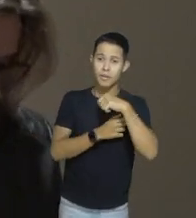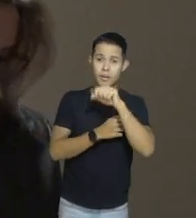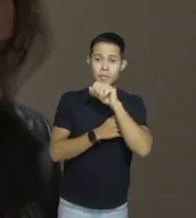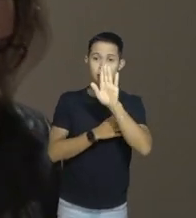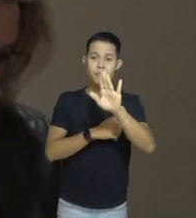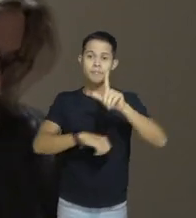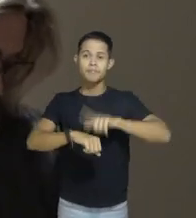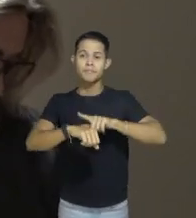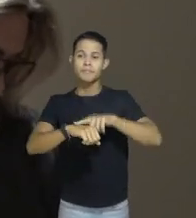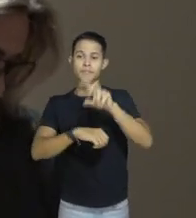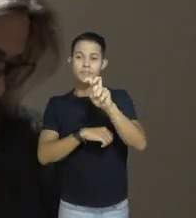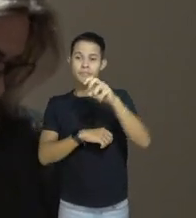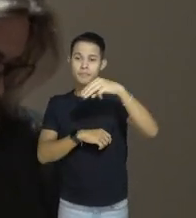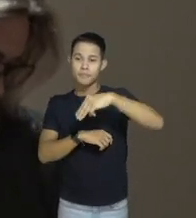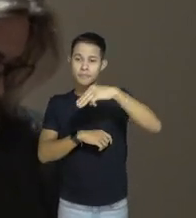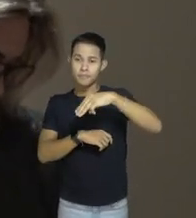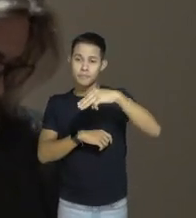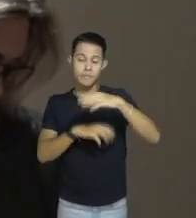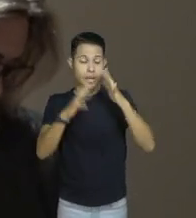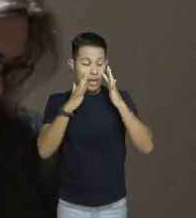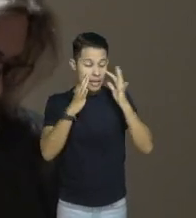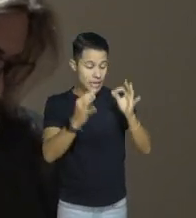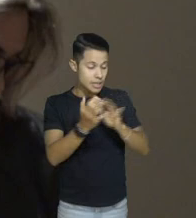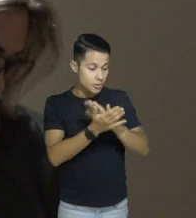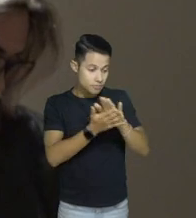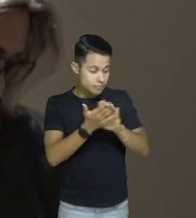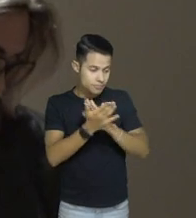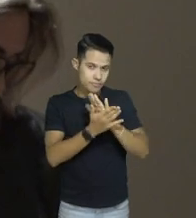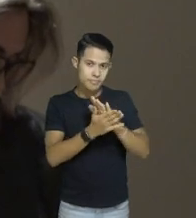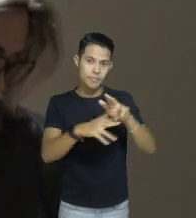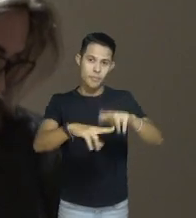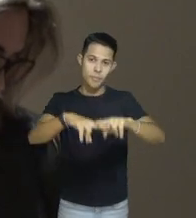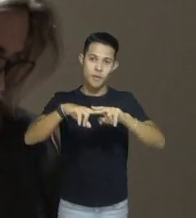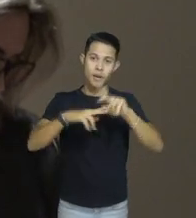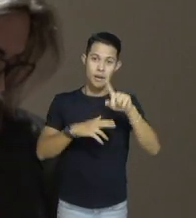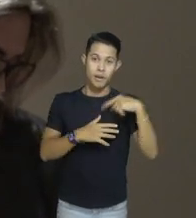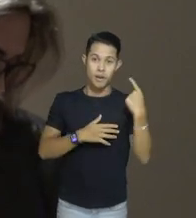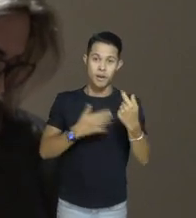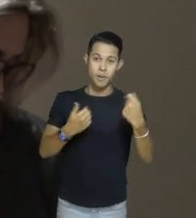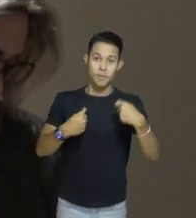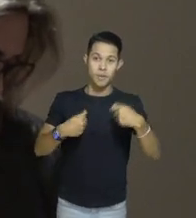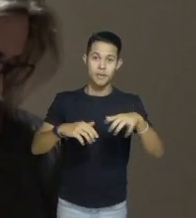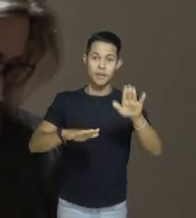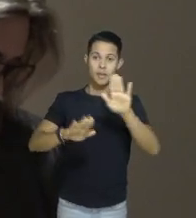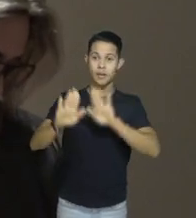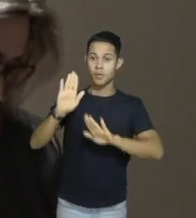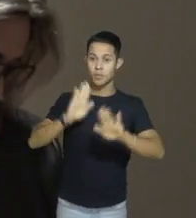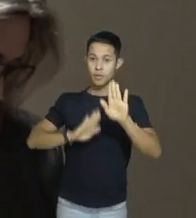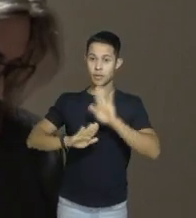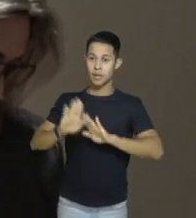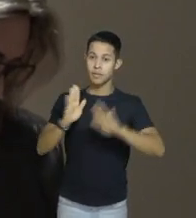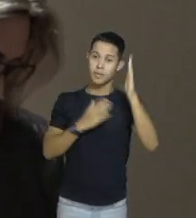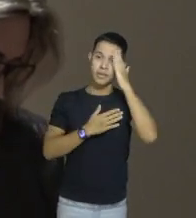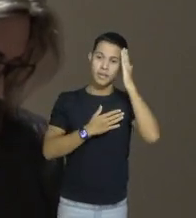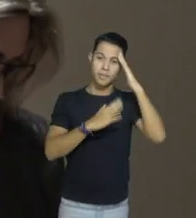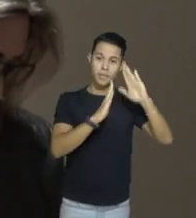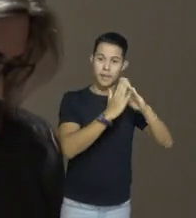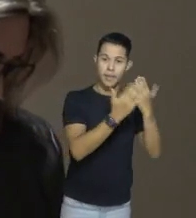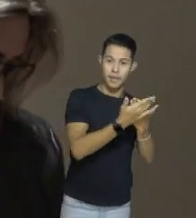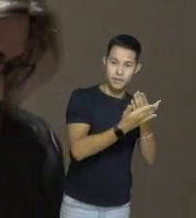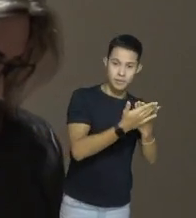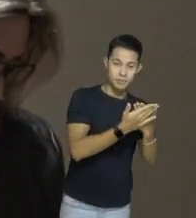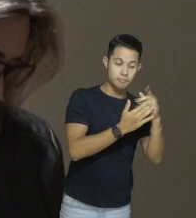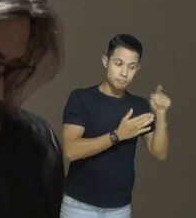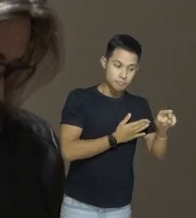ficou com a mãe, ela não precisava de atenção. Então, a gente precisa tomar cuidado e fazer com que a escola tenha clareza disso e